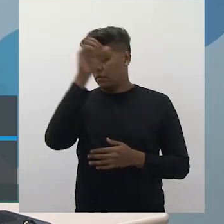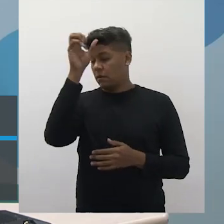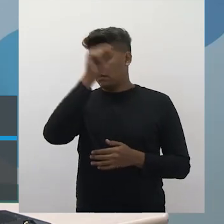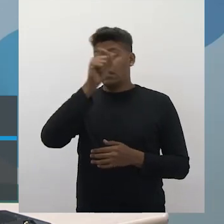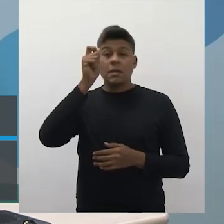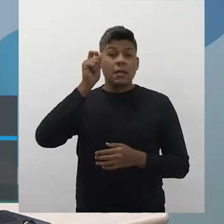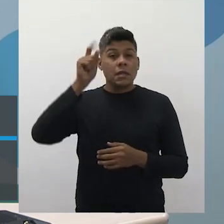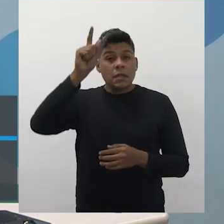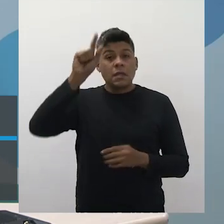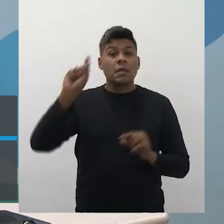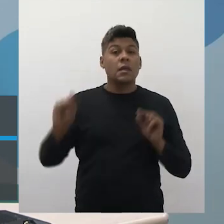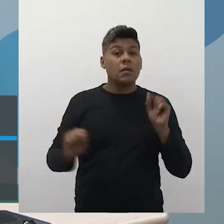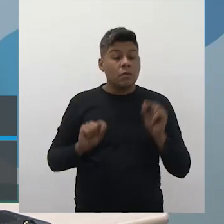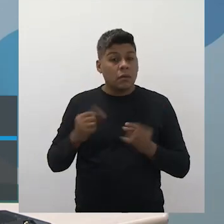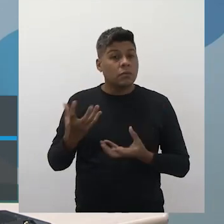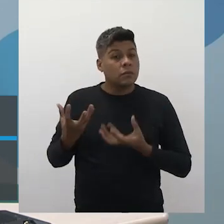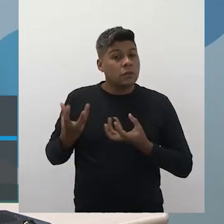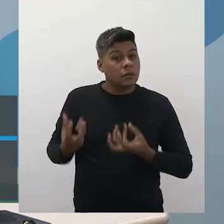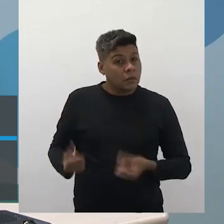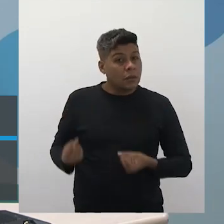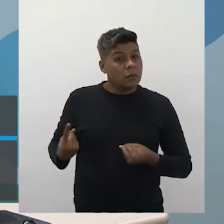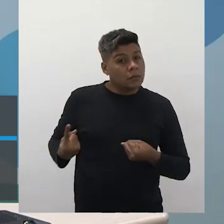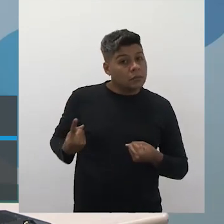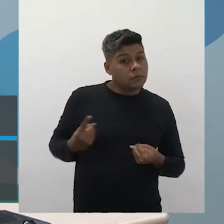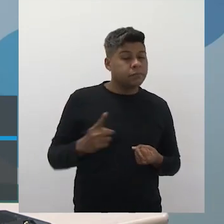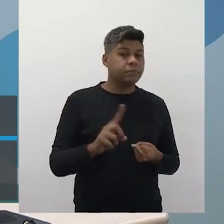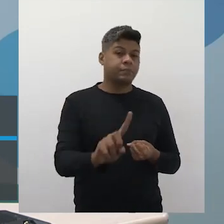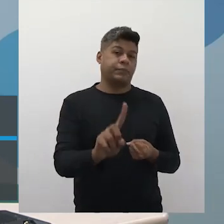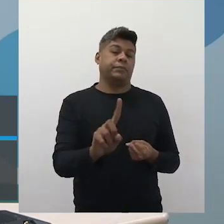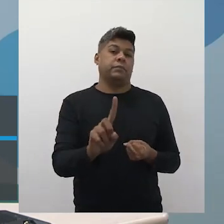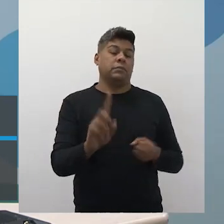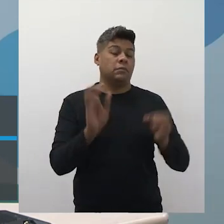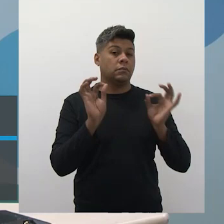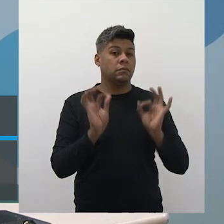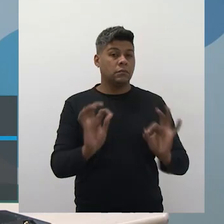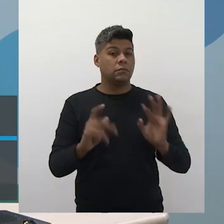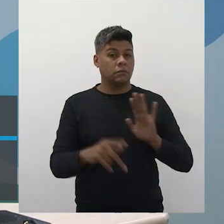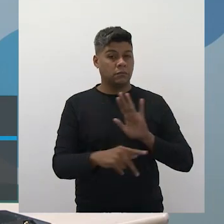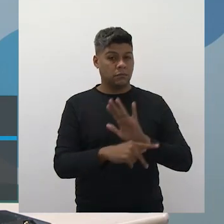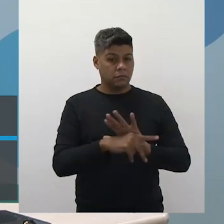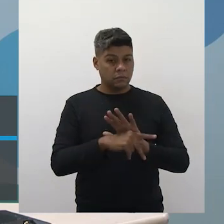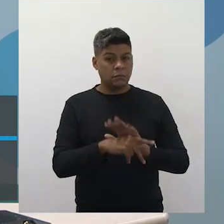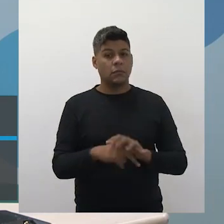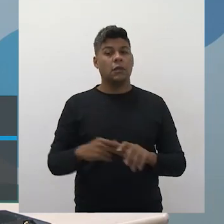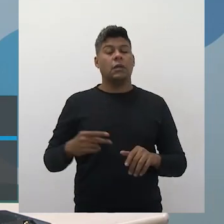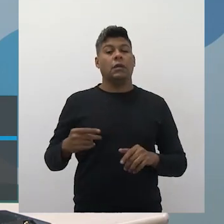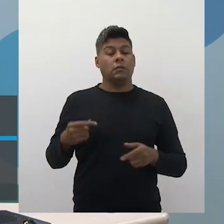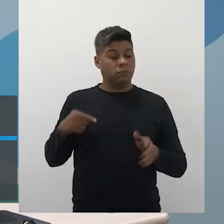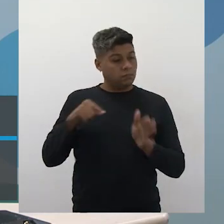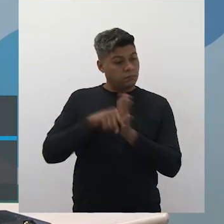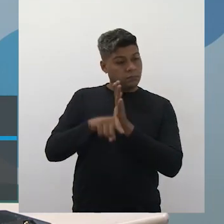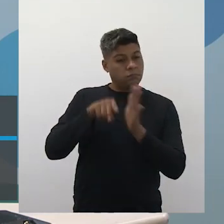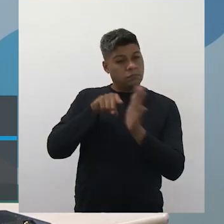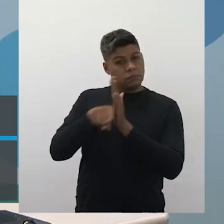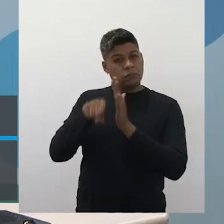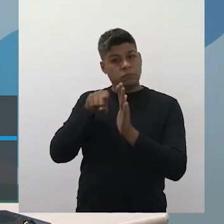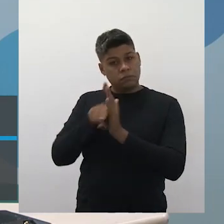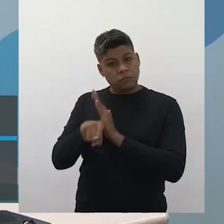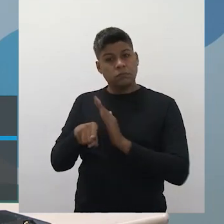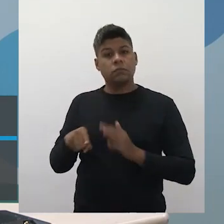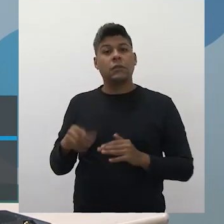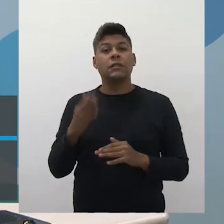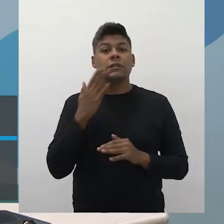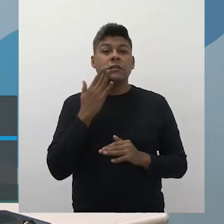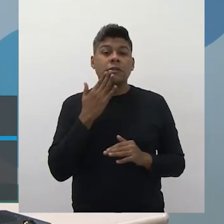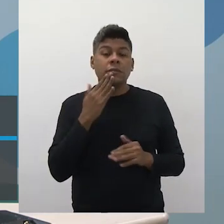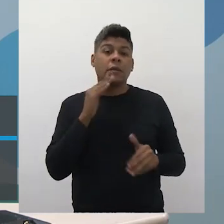estudante assuma uma posição crítica, tá? Autônoma, questionadora, o suficiente para plantar nele a